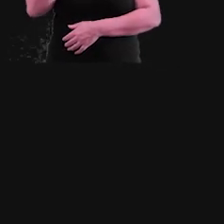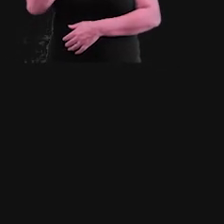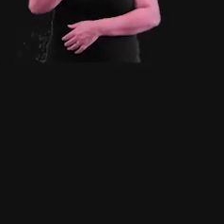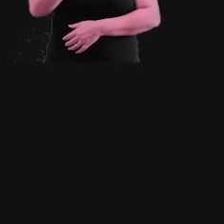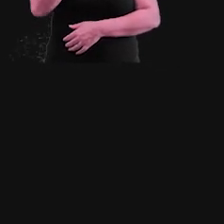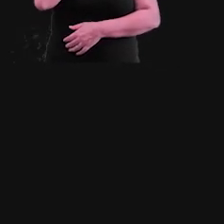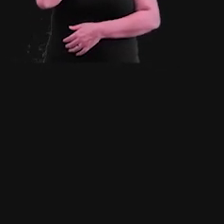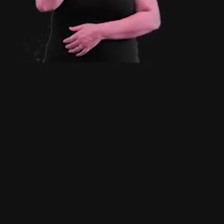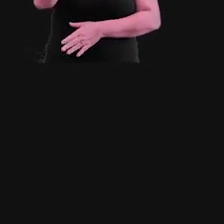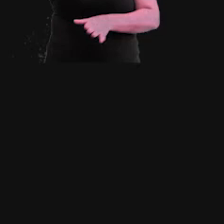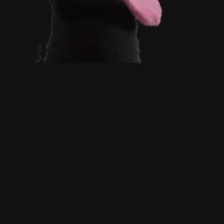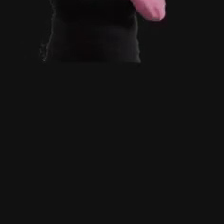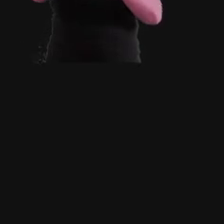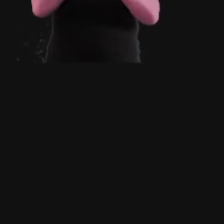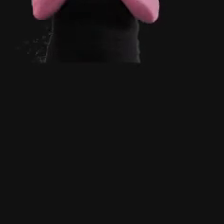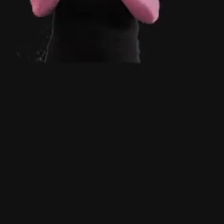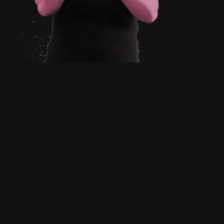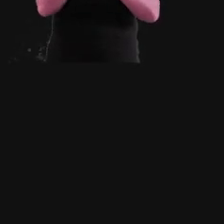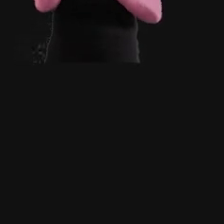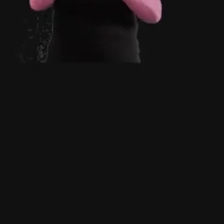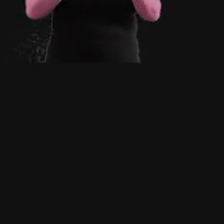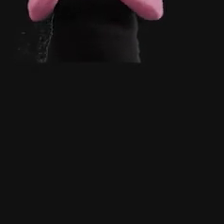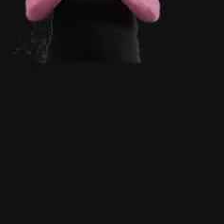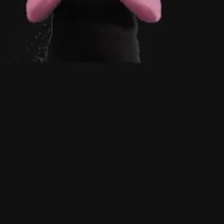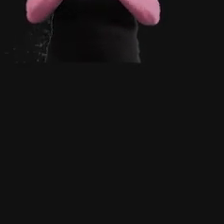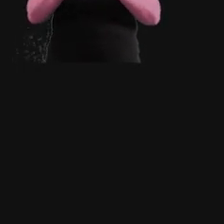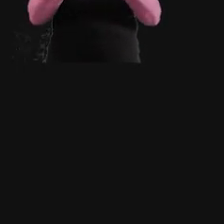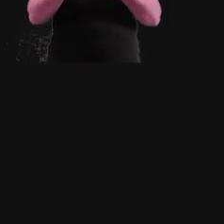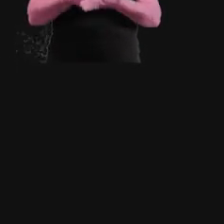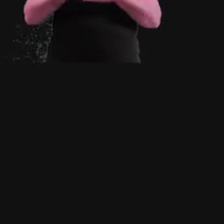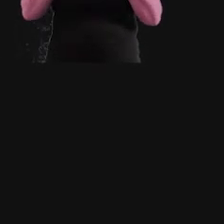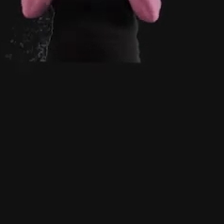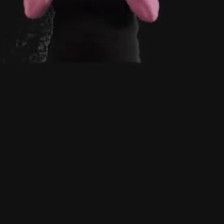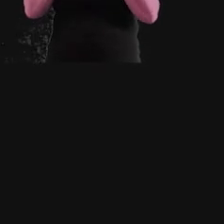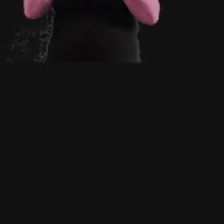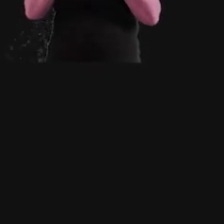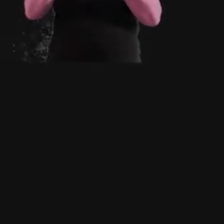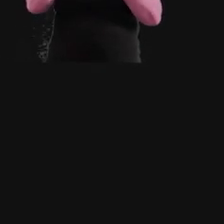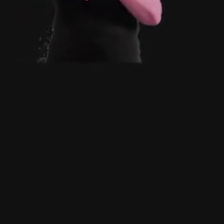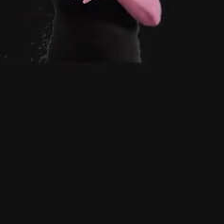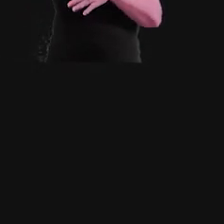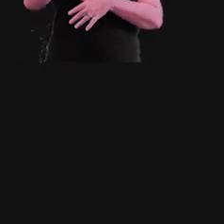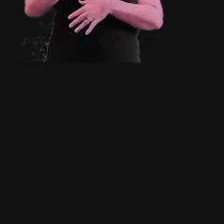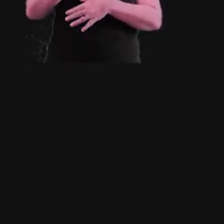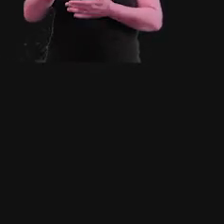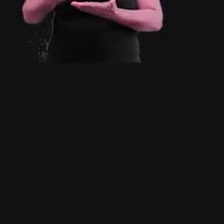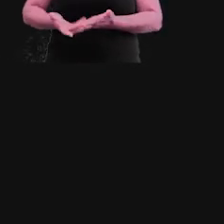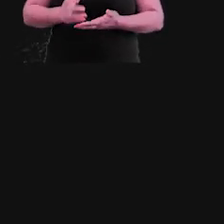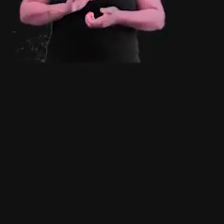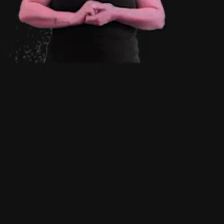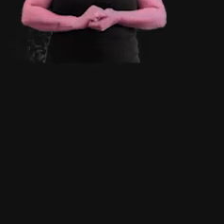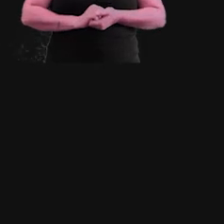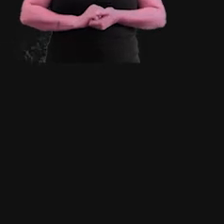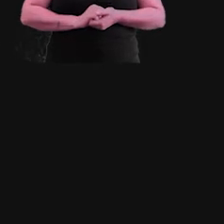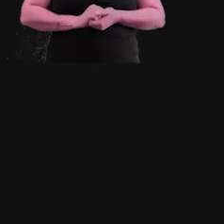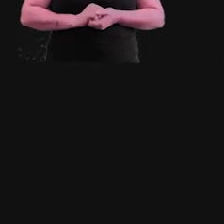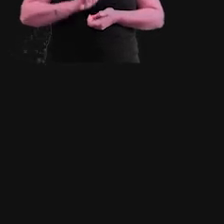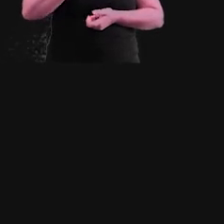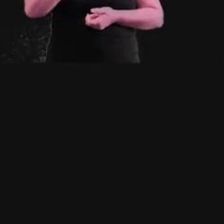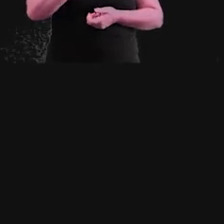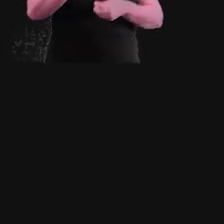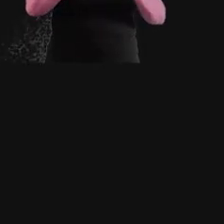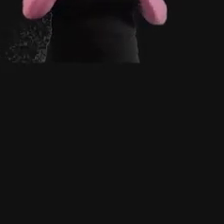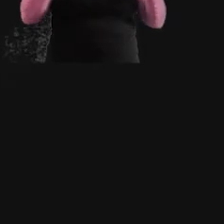sempre muito bom aprender um pouco mais sobre acessibilidade. Sem dúvida, Mariana, e aprendemos sempre, não é? Certamente